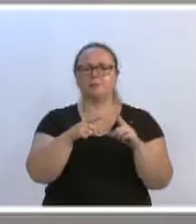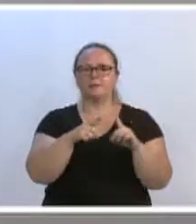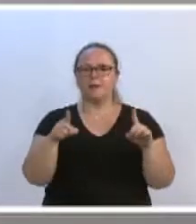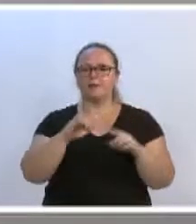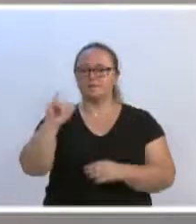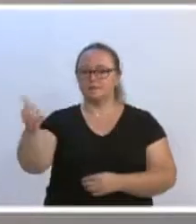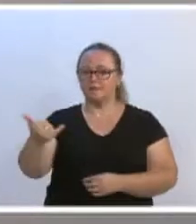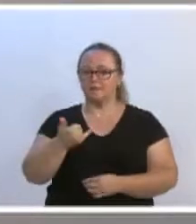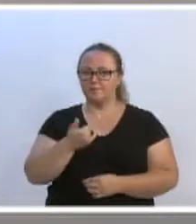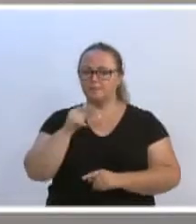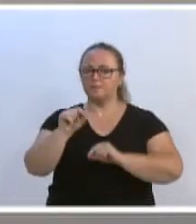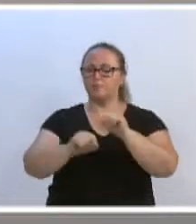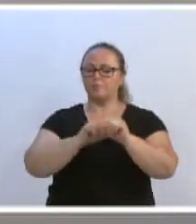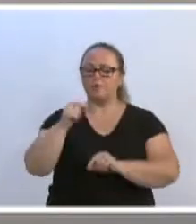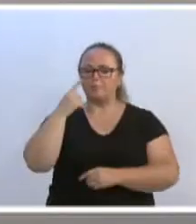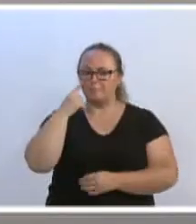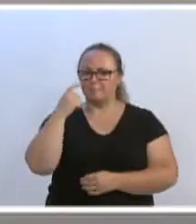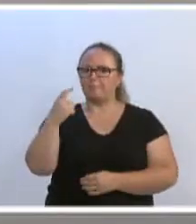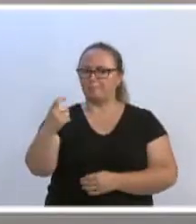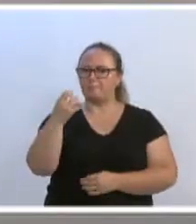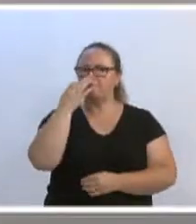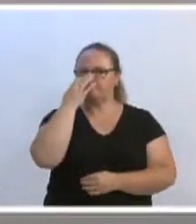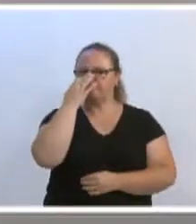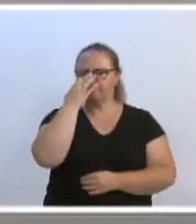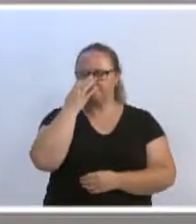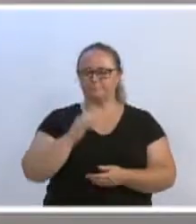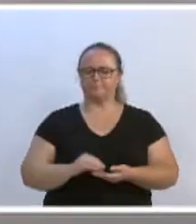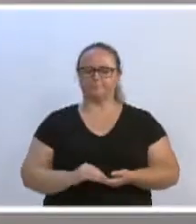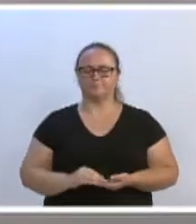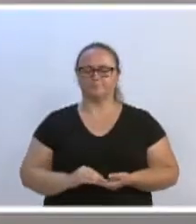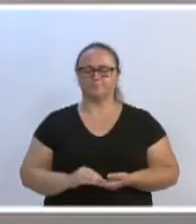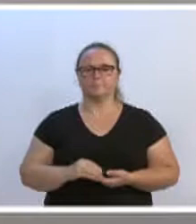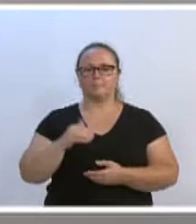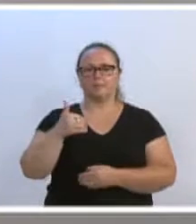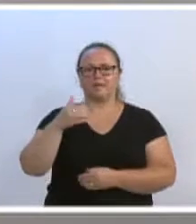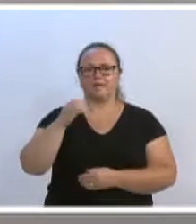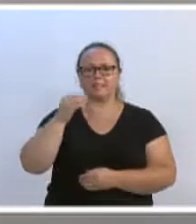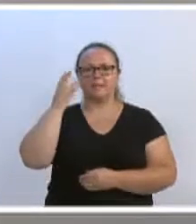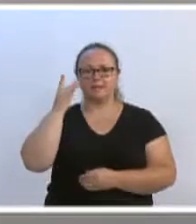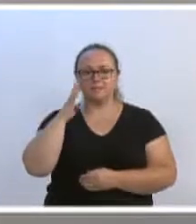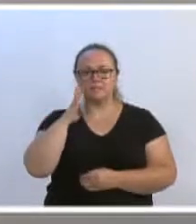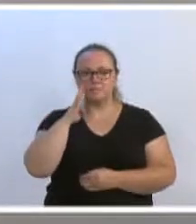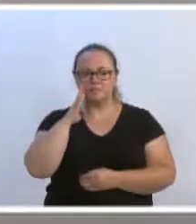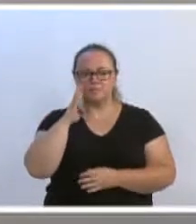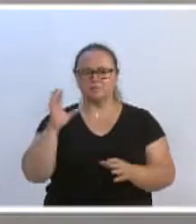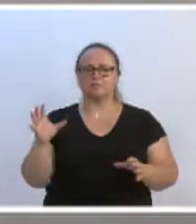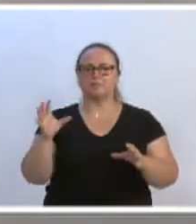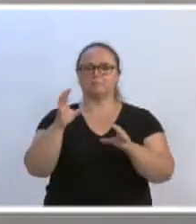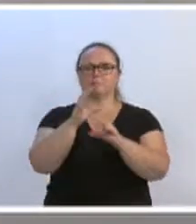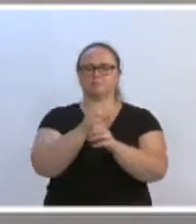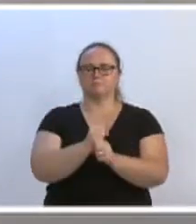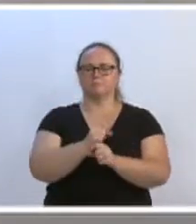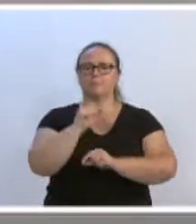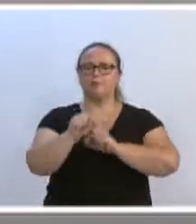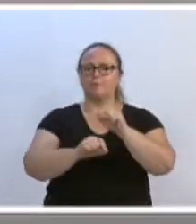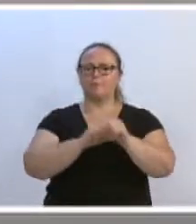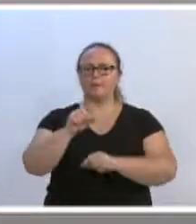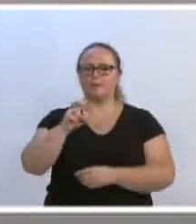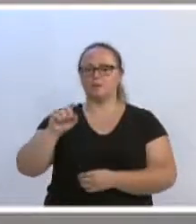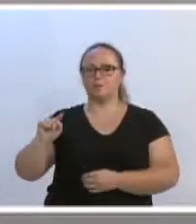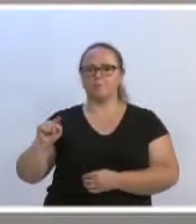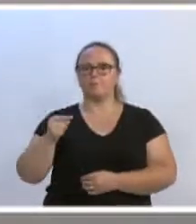dado muito interessante de qual nesses dez dias foram feitos já quase cinco mil